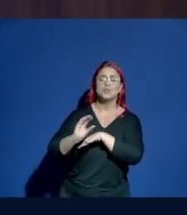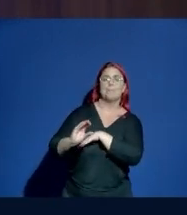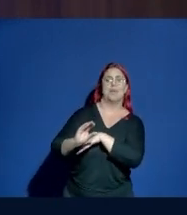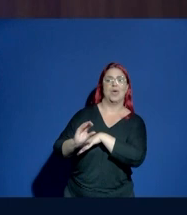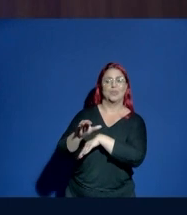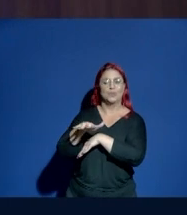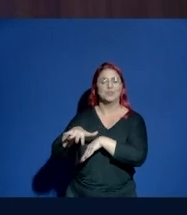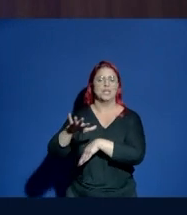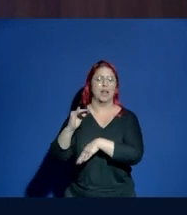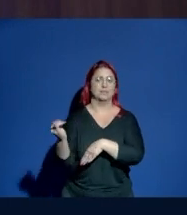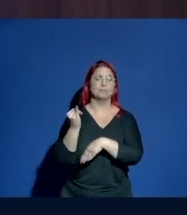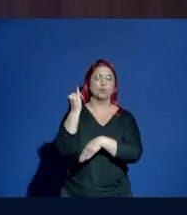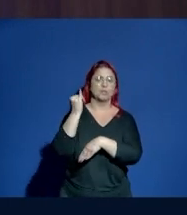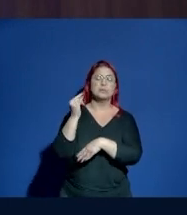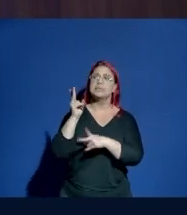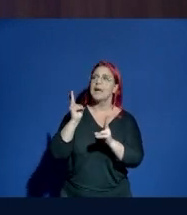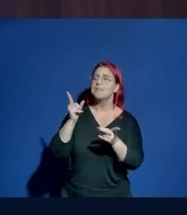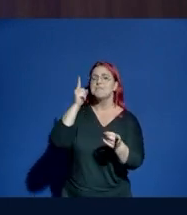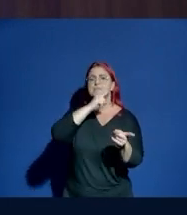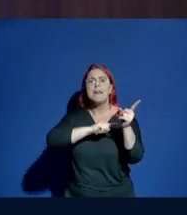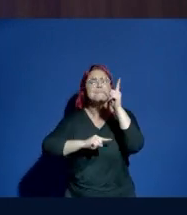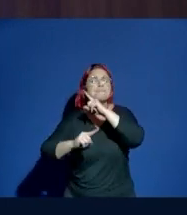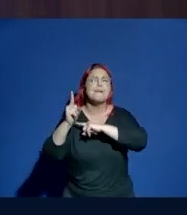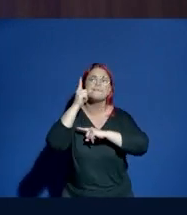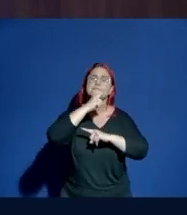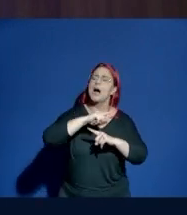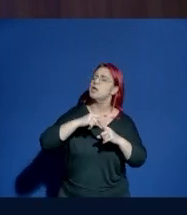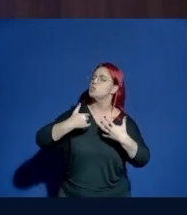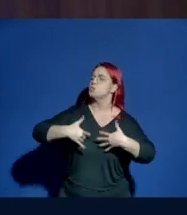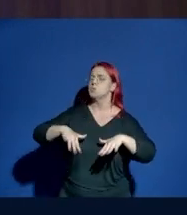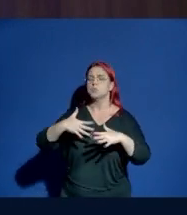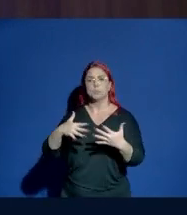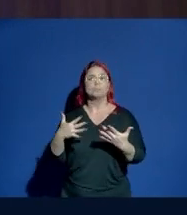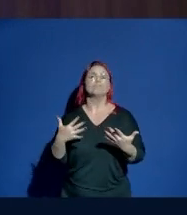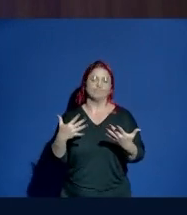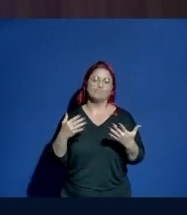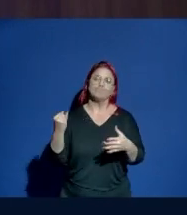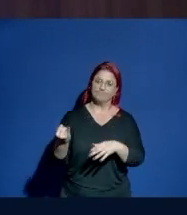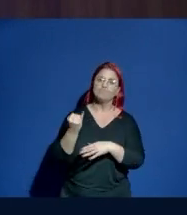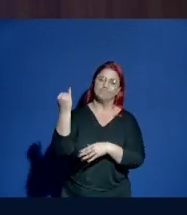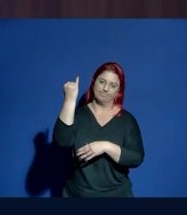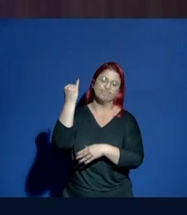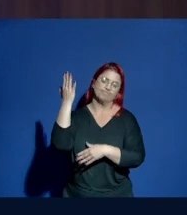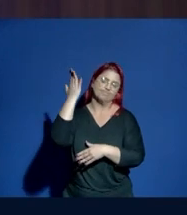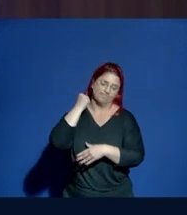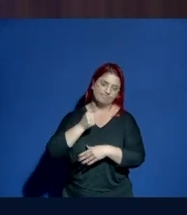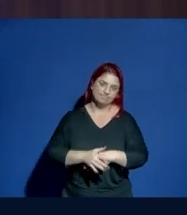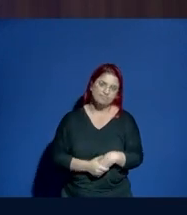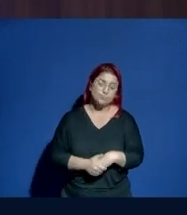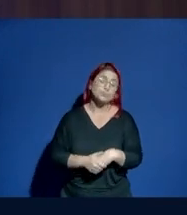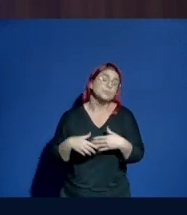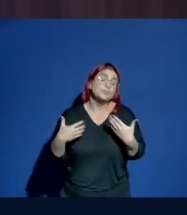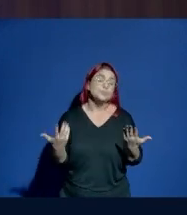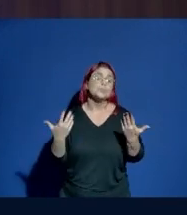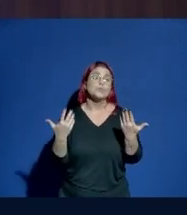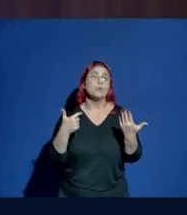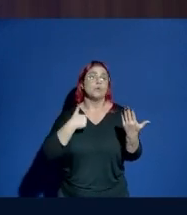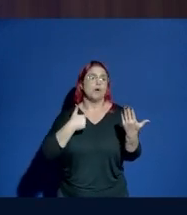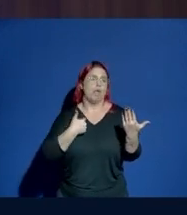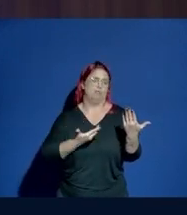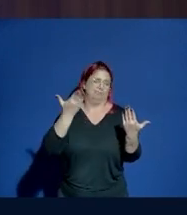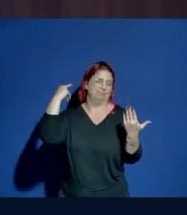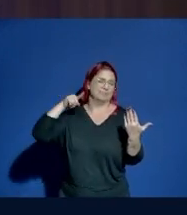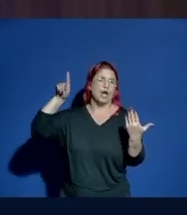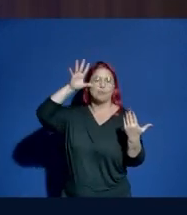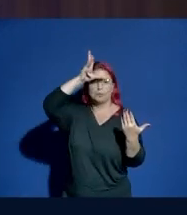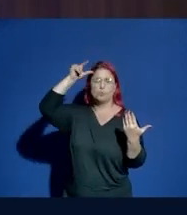importantes cria colapsos estruturais muito relevantes significativos para o nosso país então eu por exemplo lá no